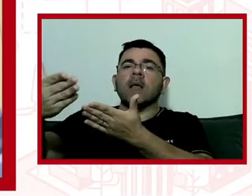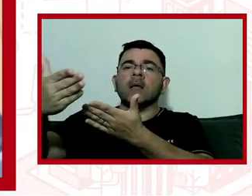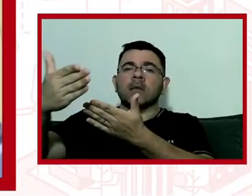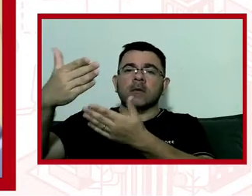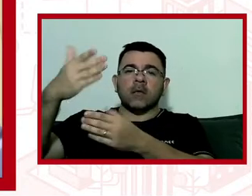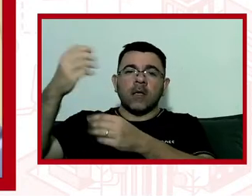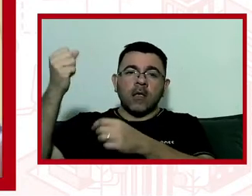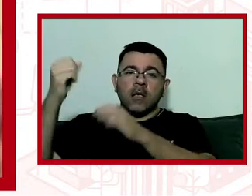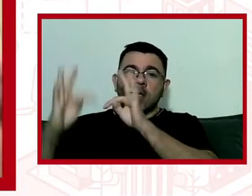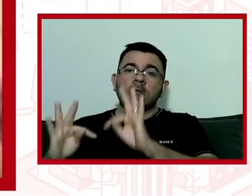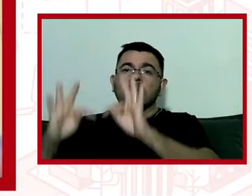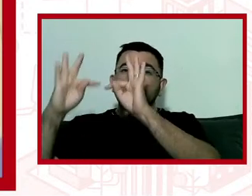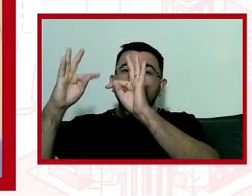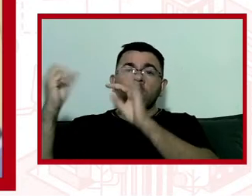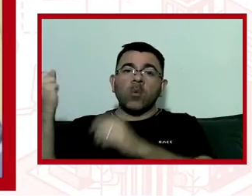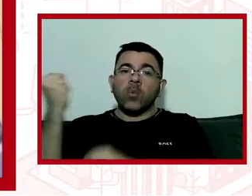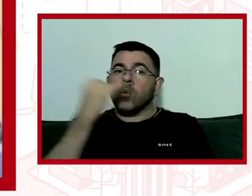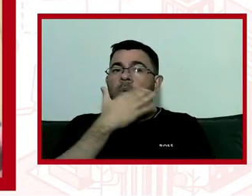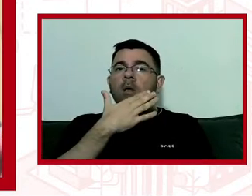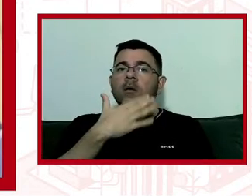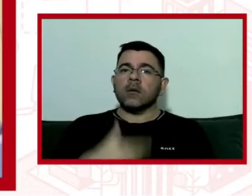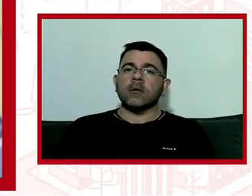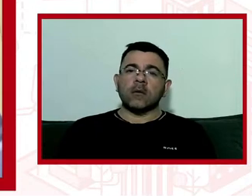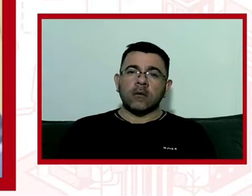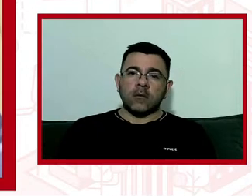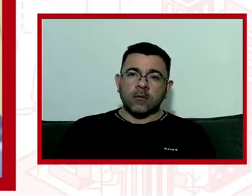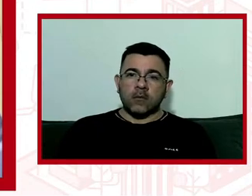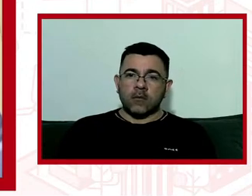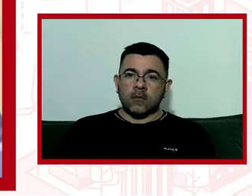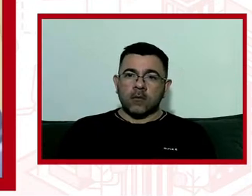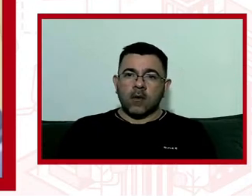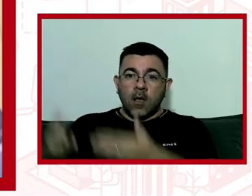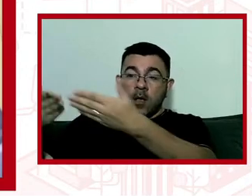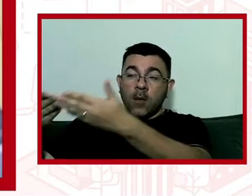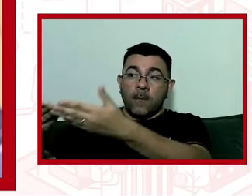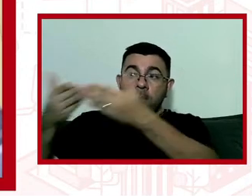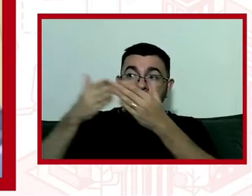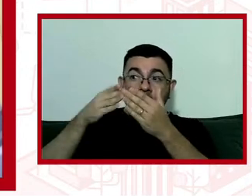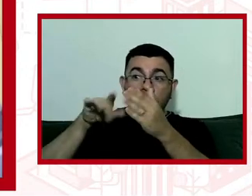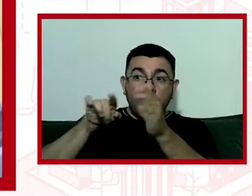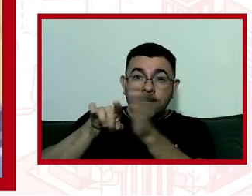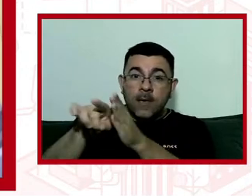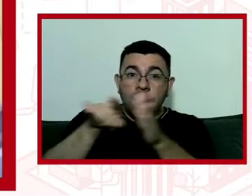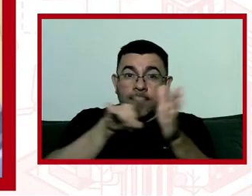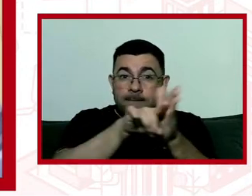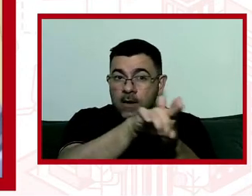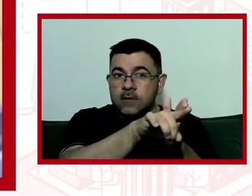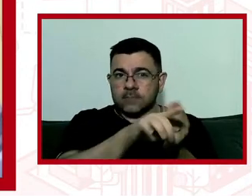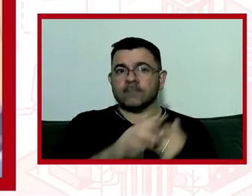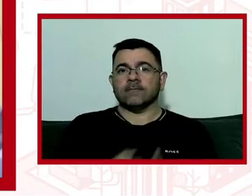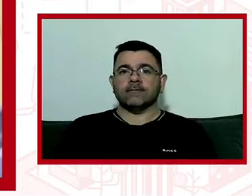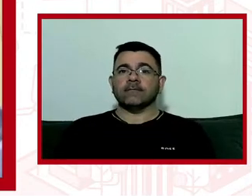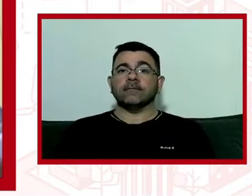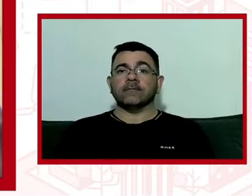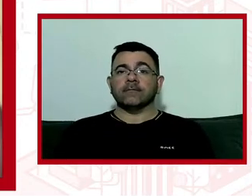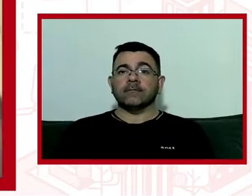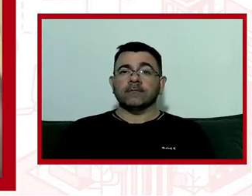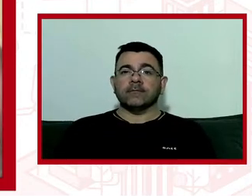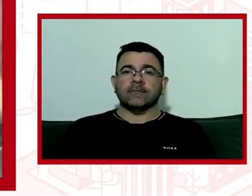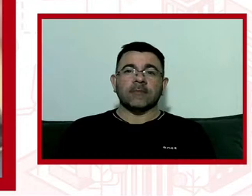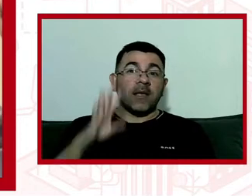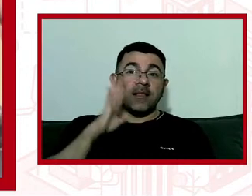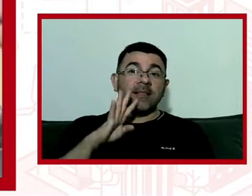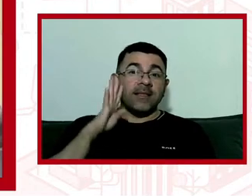aberta que você fizesse licitação através de perguntas então a gente ele foi foi engraçado porque ele